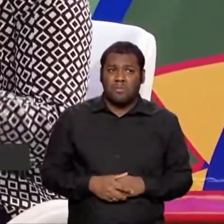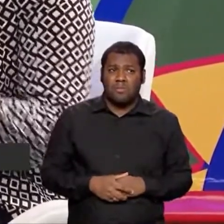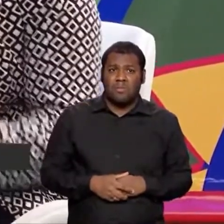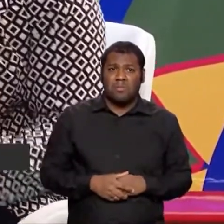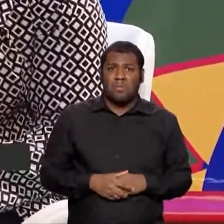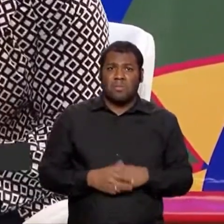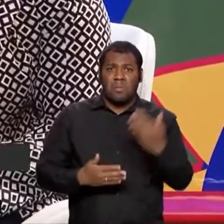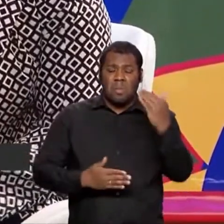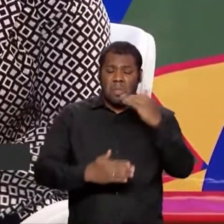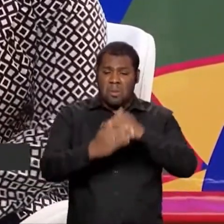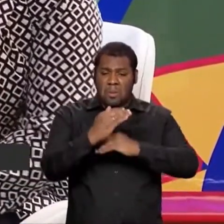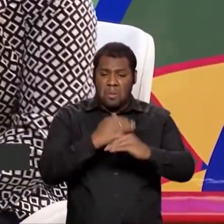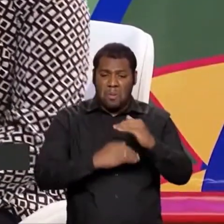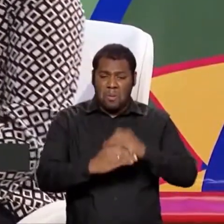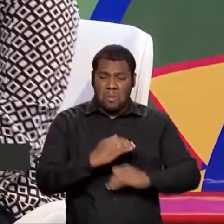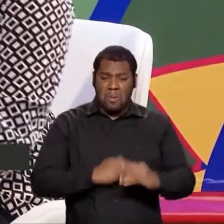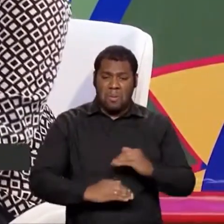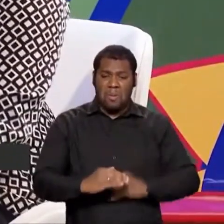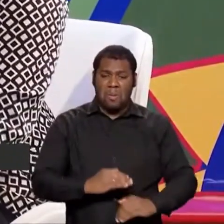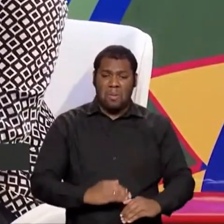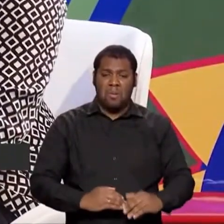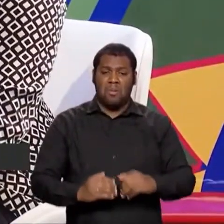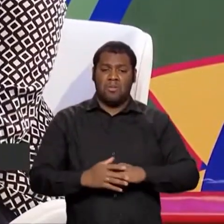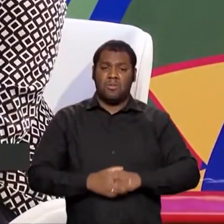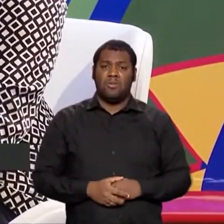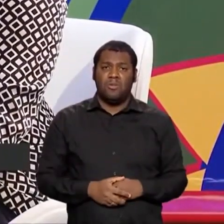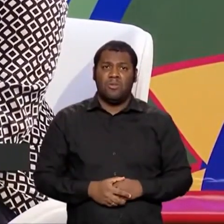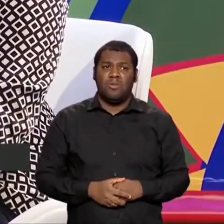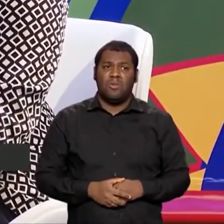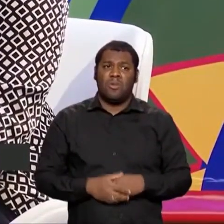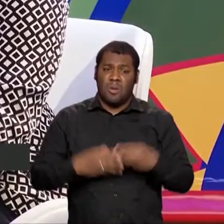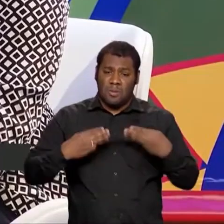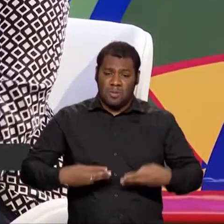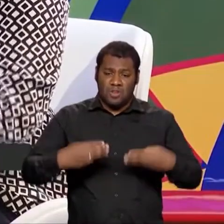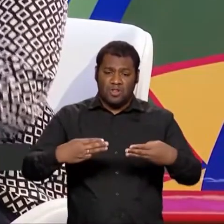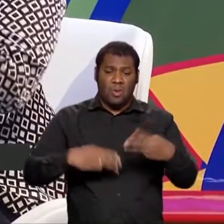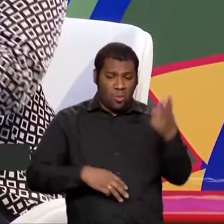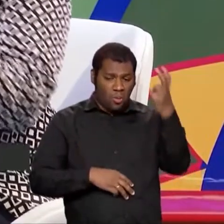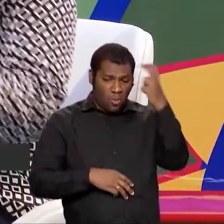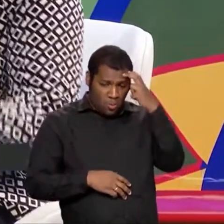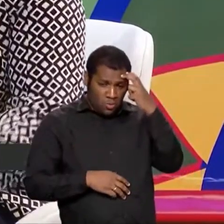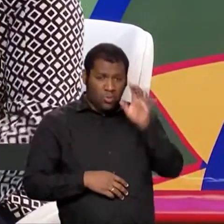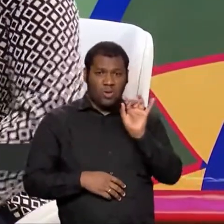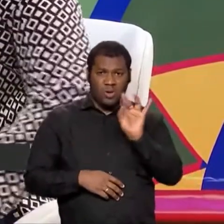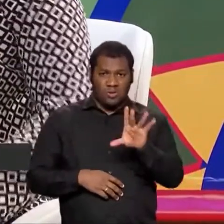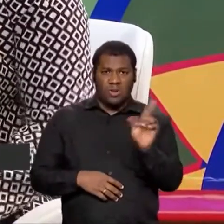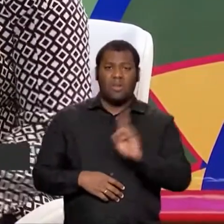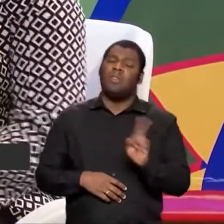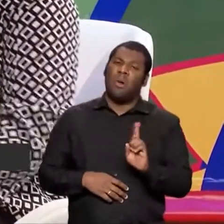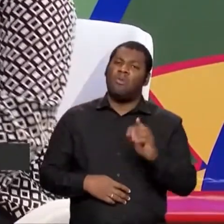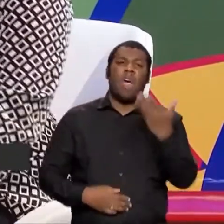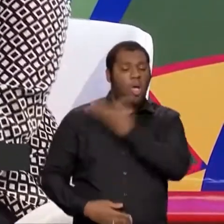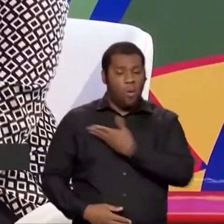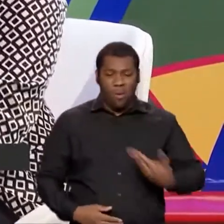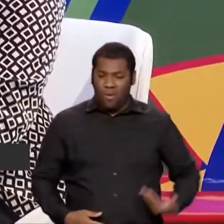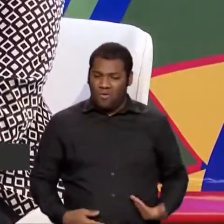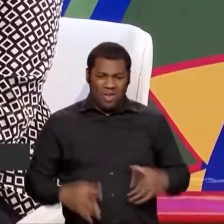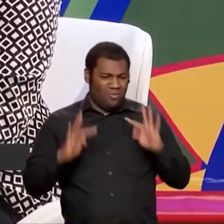estava acontecendo, uma desconstrução, eu acho que não só do Ministério da Cultura, mas de toda a estrutura interna do governo e